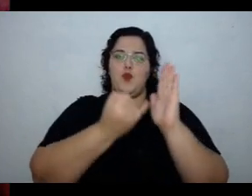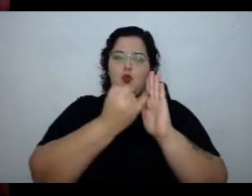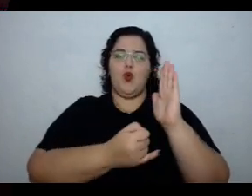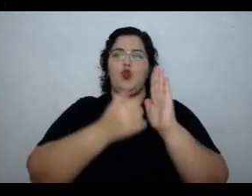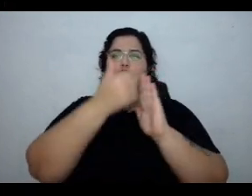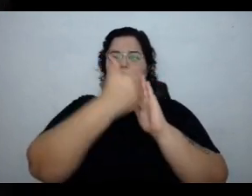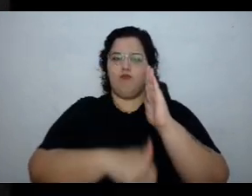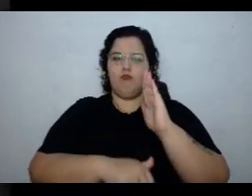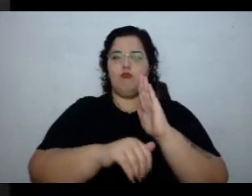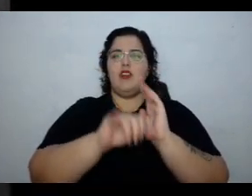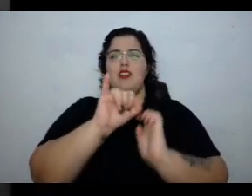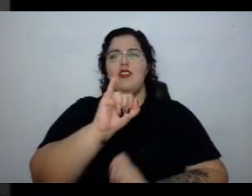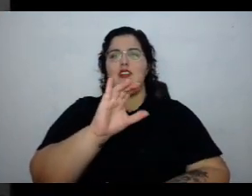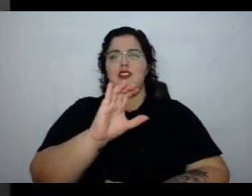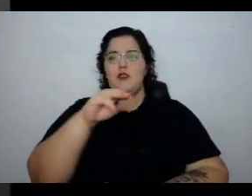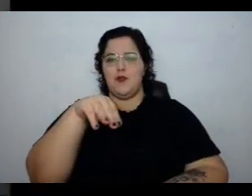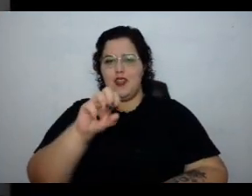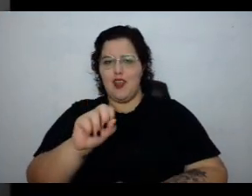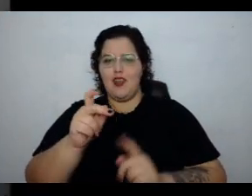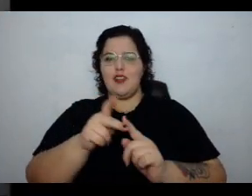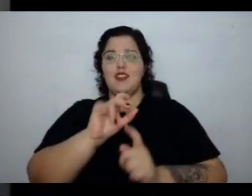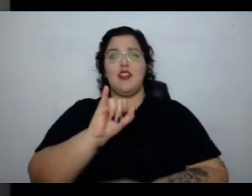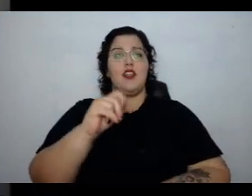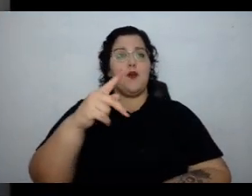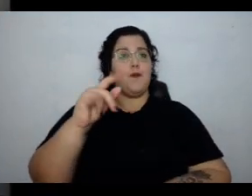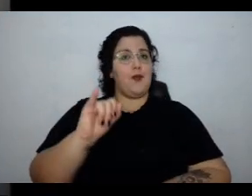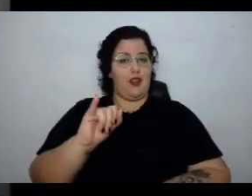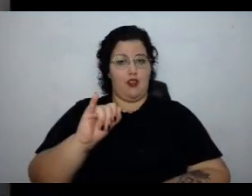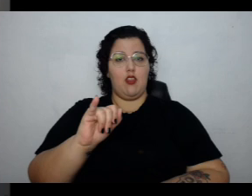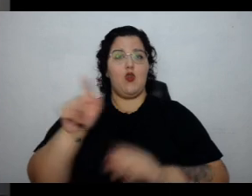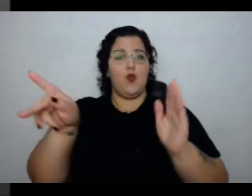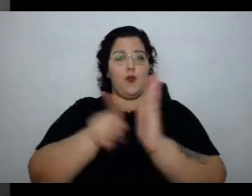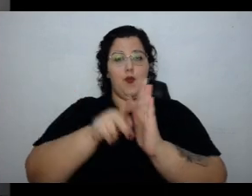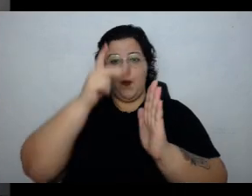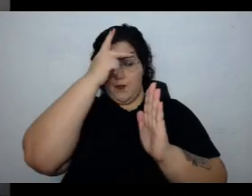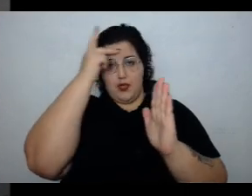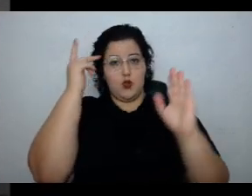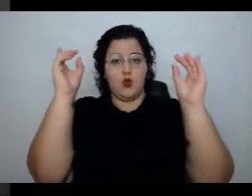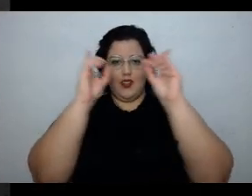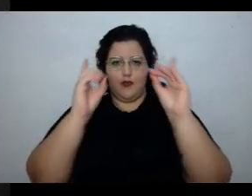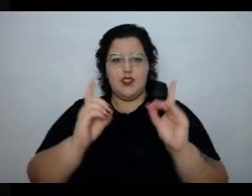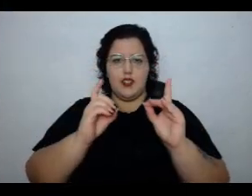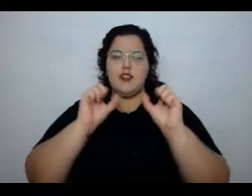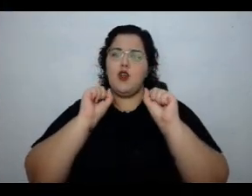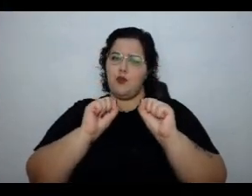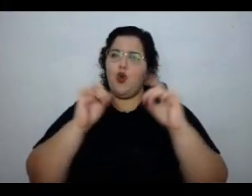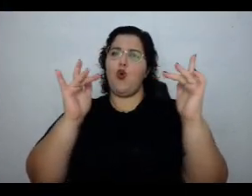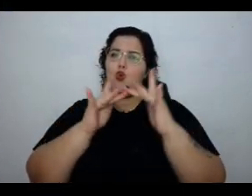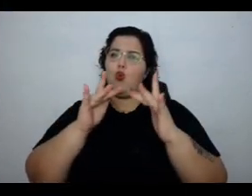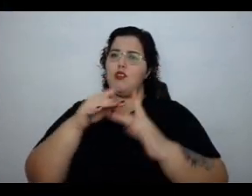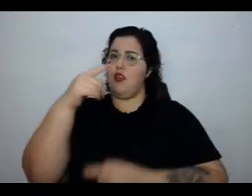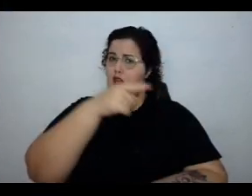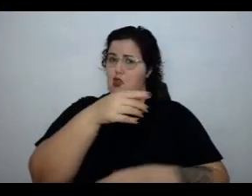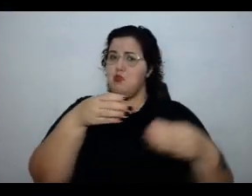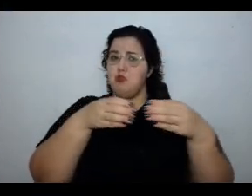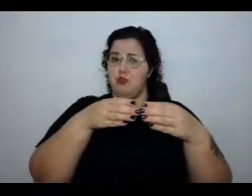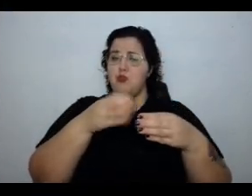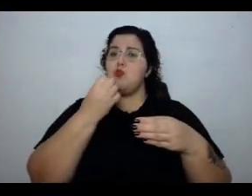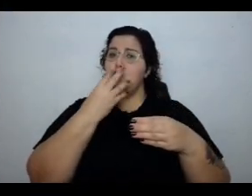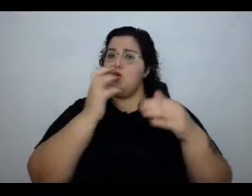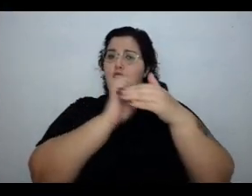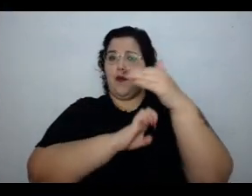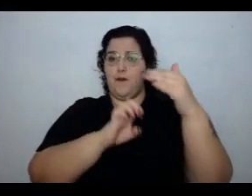fiscais, como a isenção de ICMS e IPI, destinado para as pessoas com deficiência, fale com a equipe da